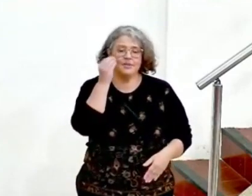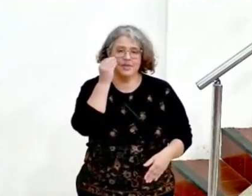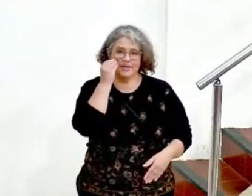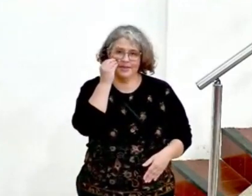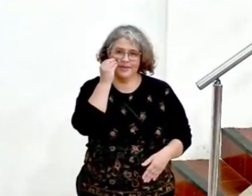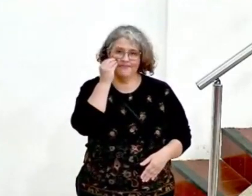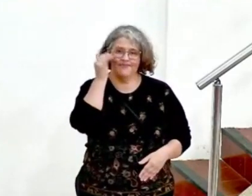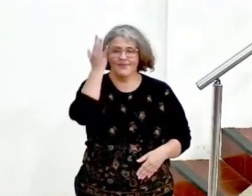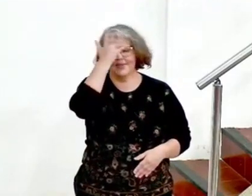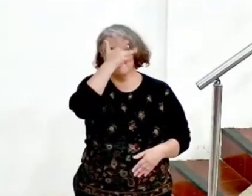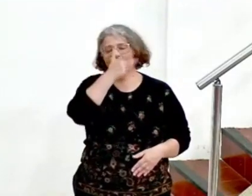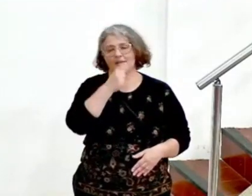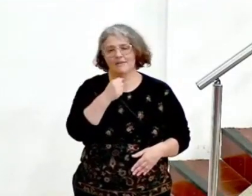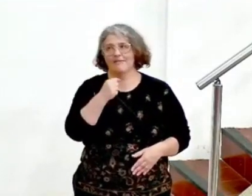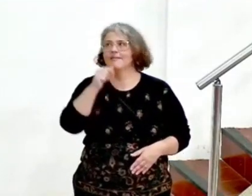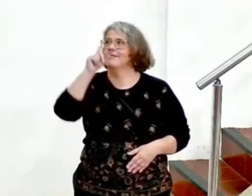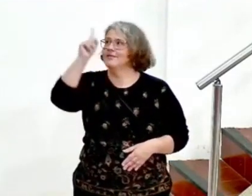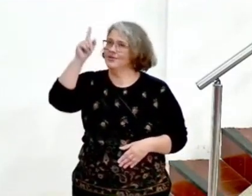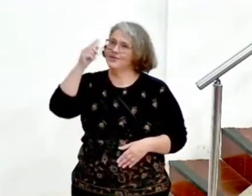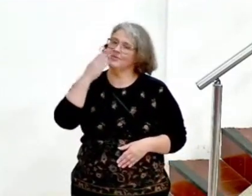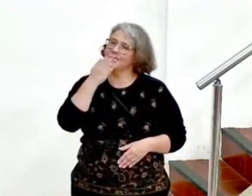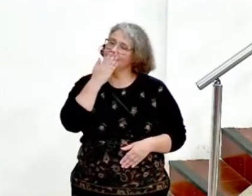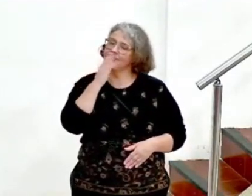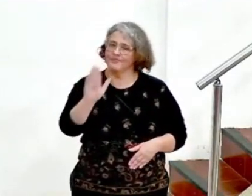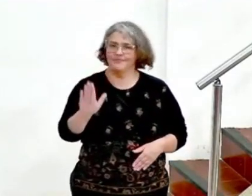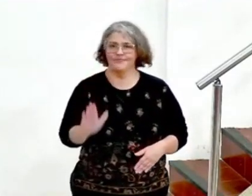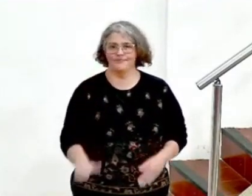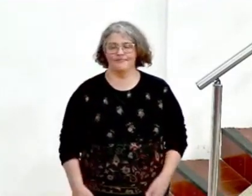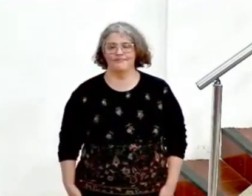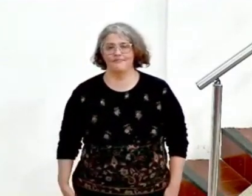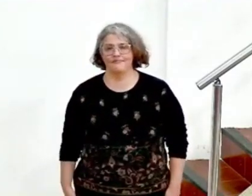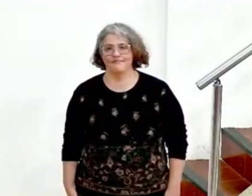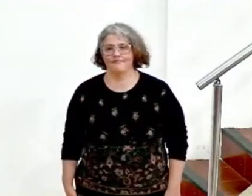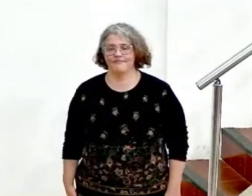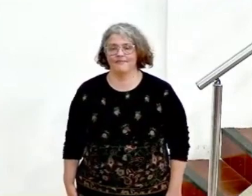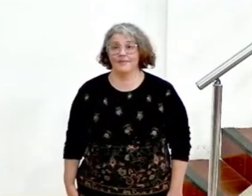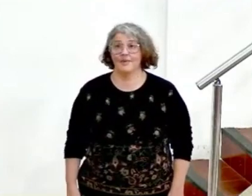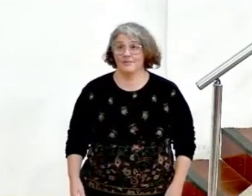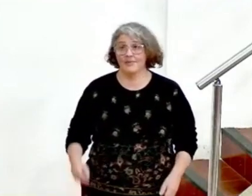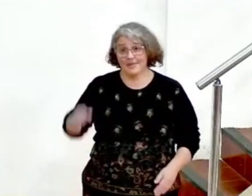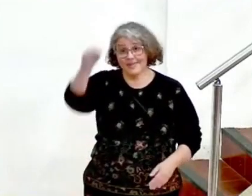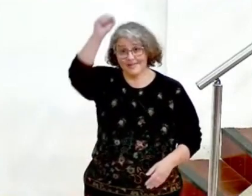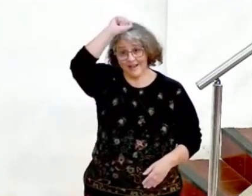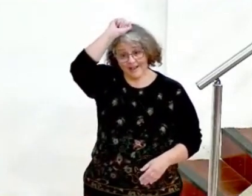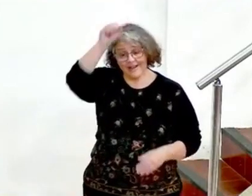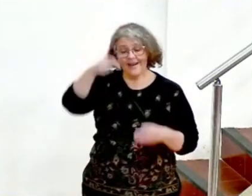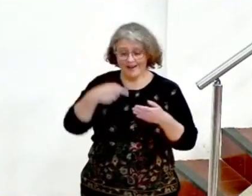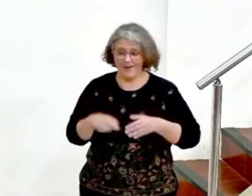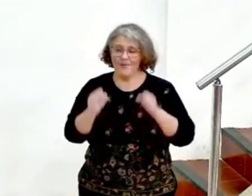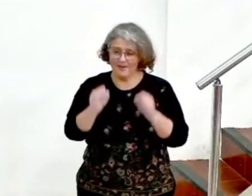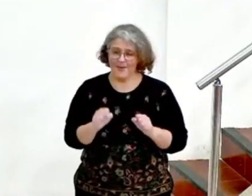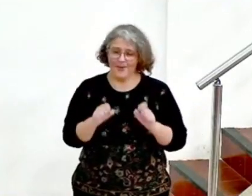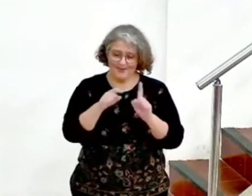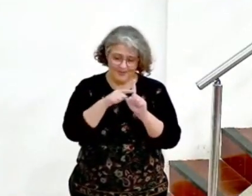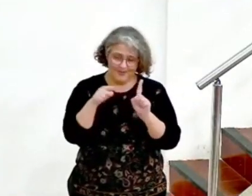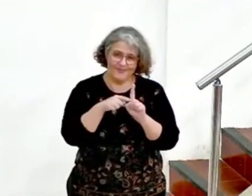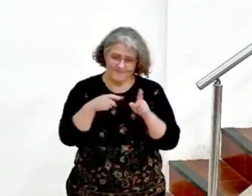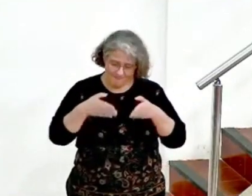da fertilidade. A estéril agora é fértil. A que não tinha filhos, agora tem